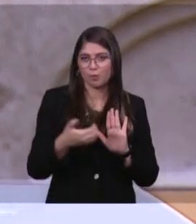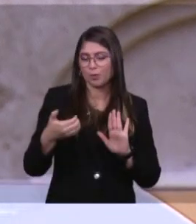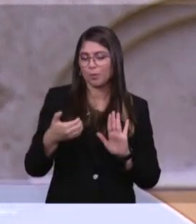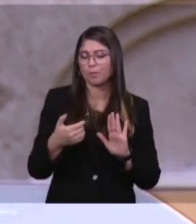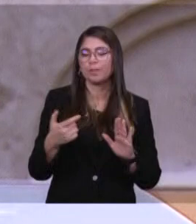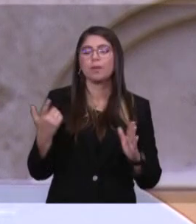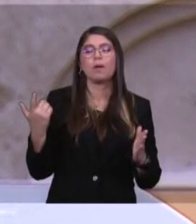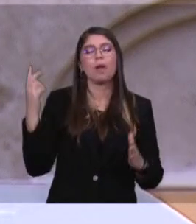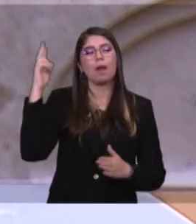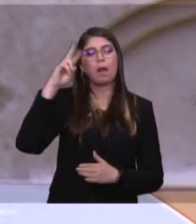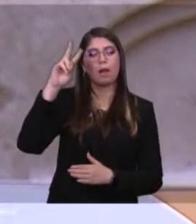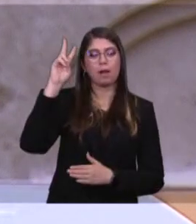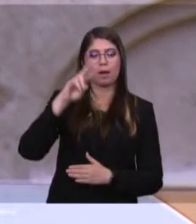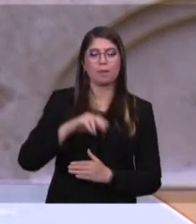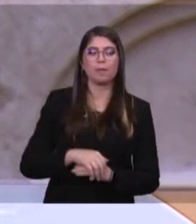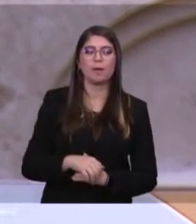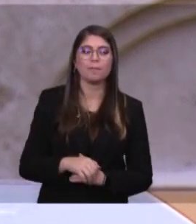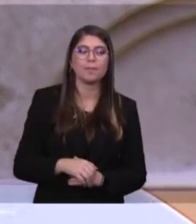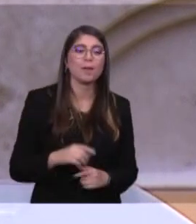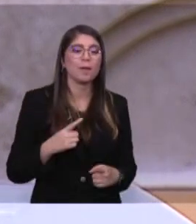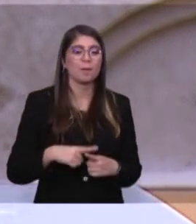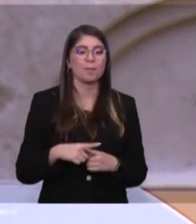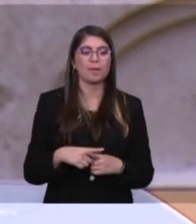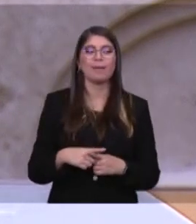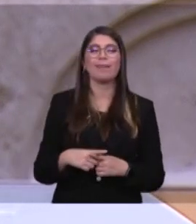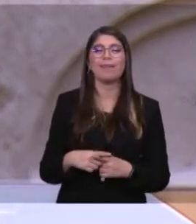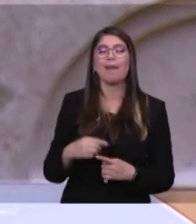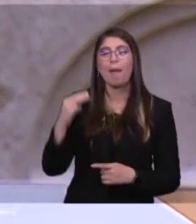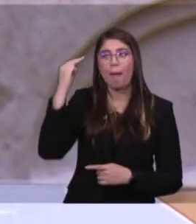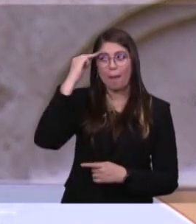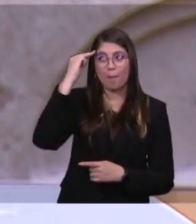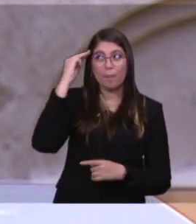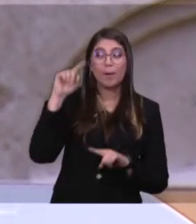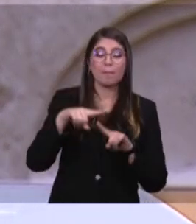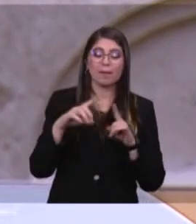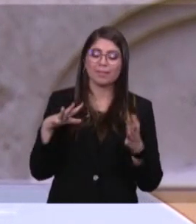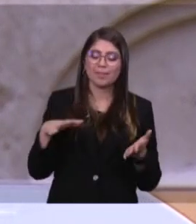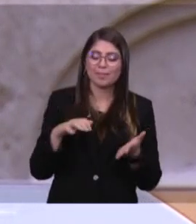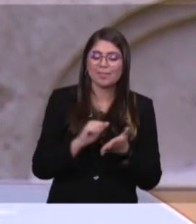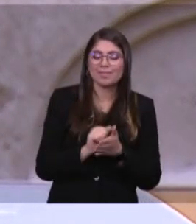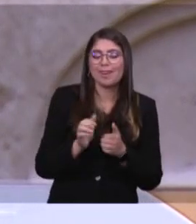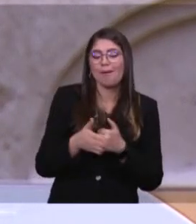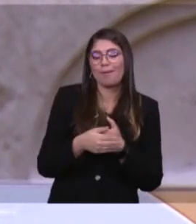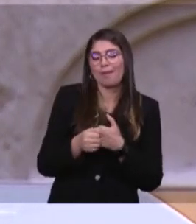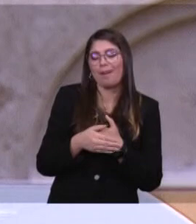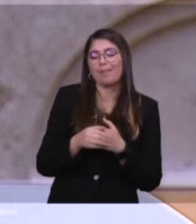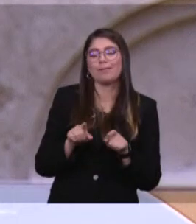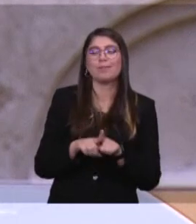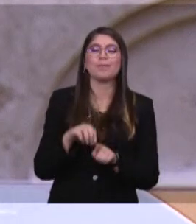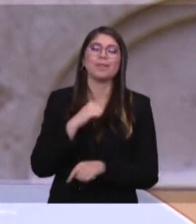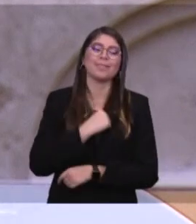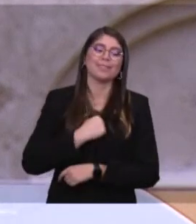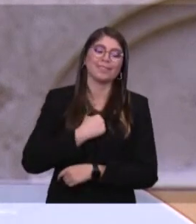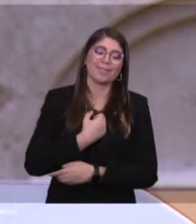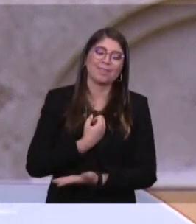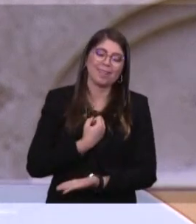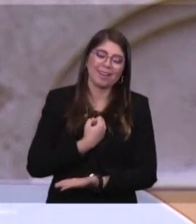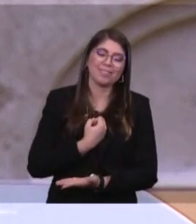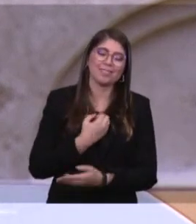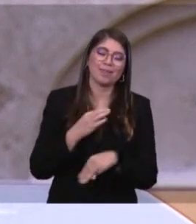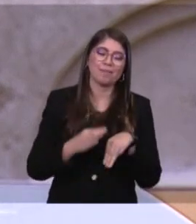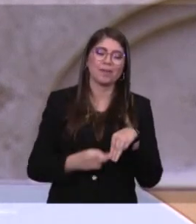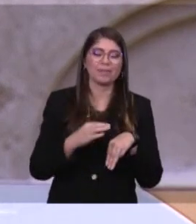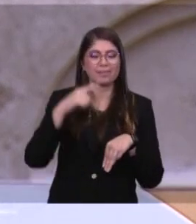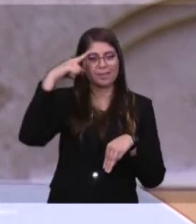para lembrar, não a memória, porque ela continua muito viva, mas apenas registrar o nosso carinho e a nossa saudade pela presença da